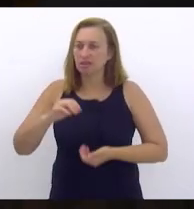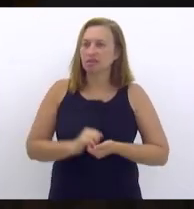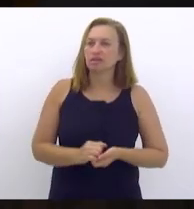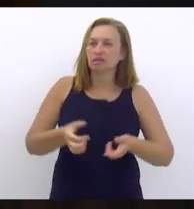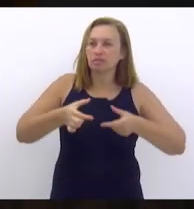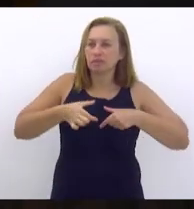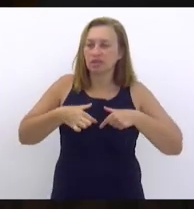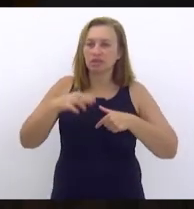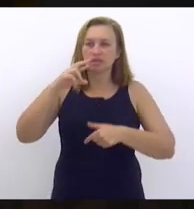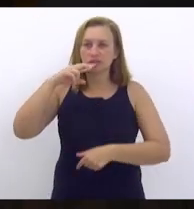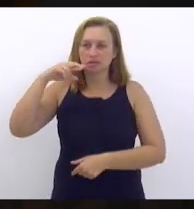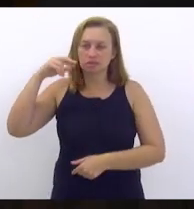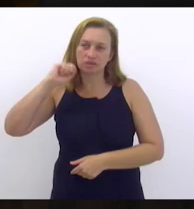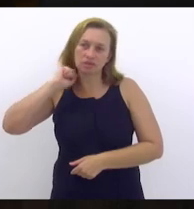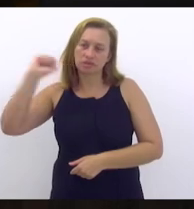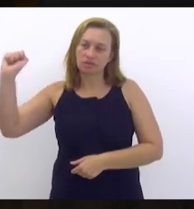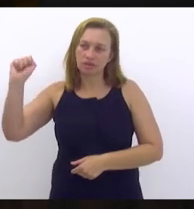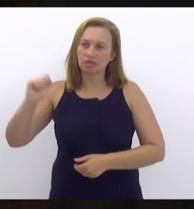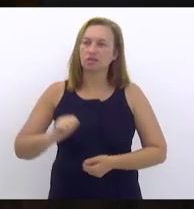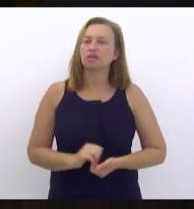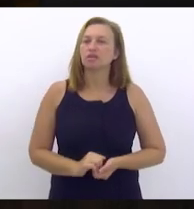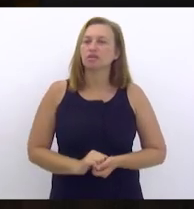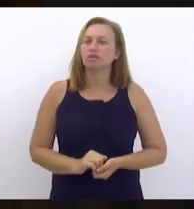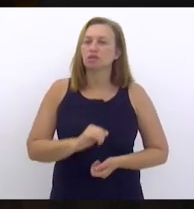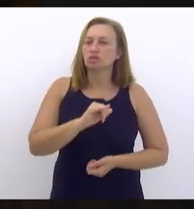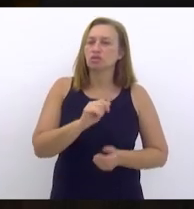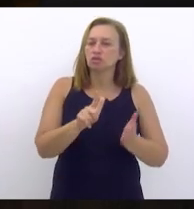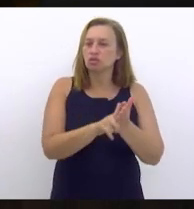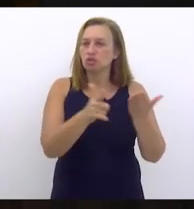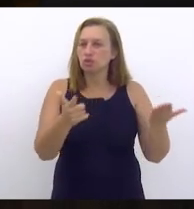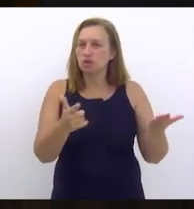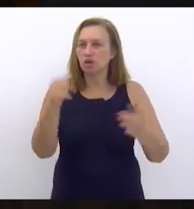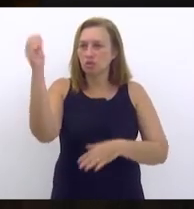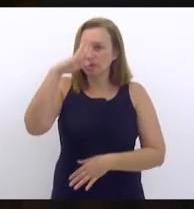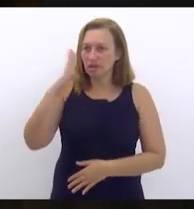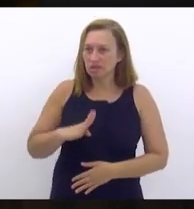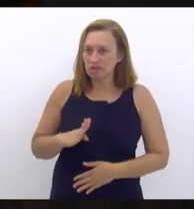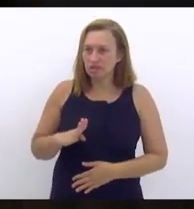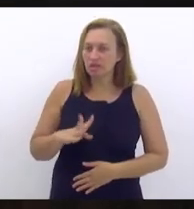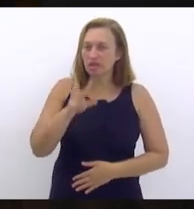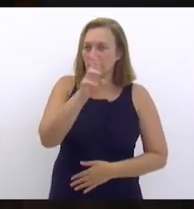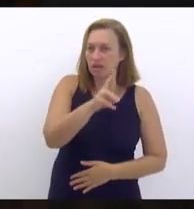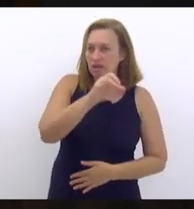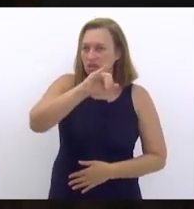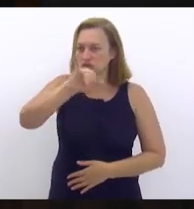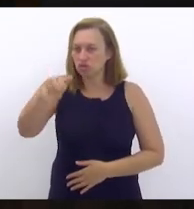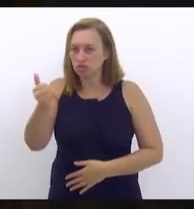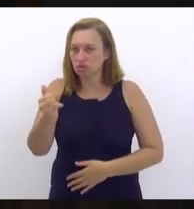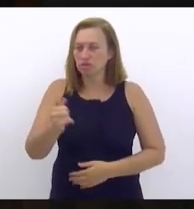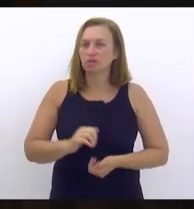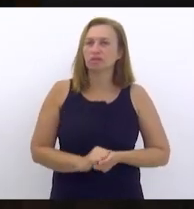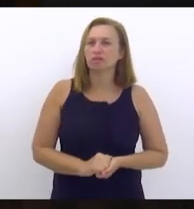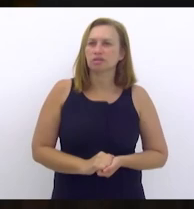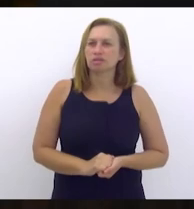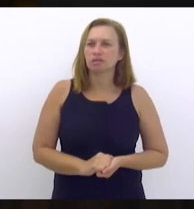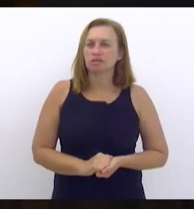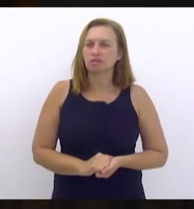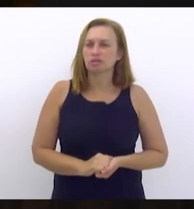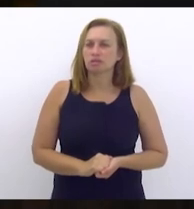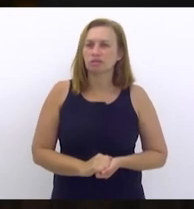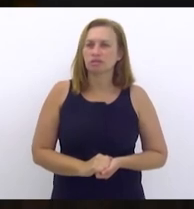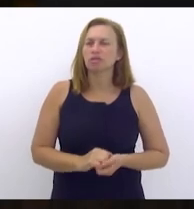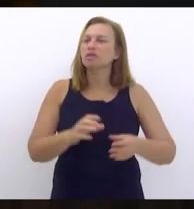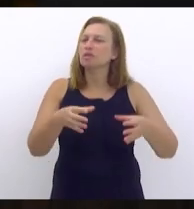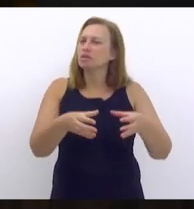concede medalha Tiradentes e o respectivo diploma ao Jornal Brasil de Fato, RJ, pendendo de parecer das comissões